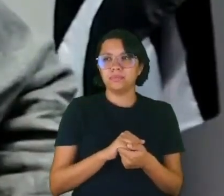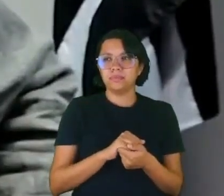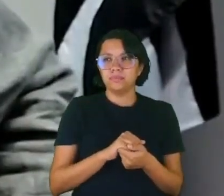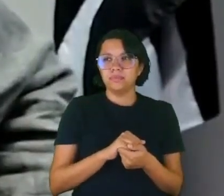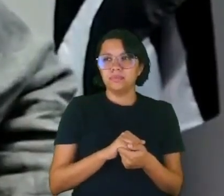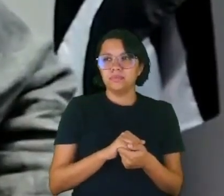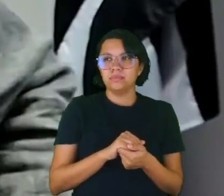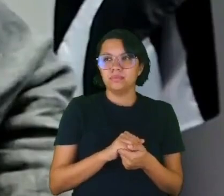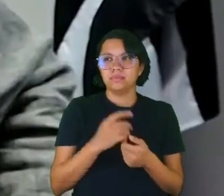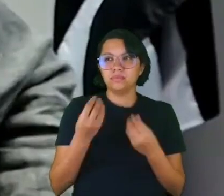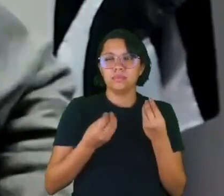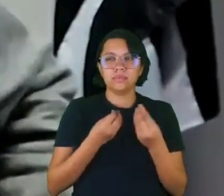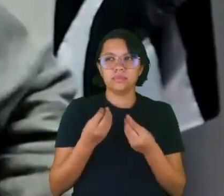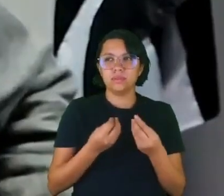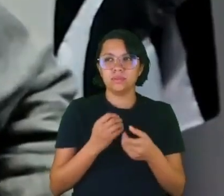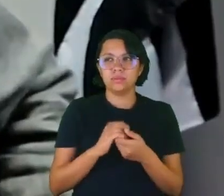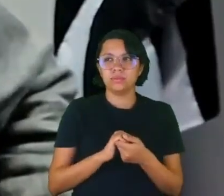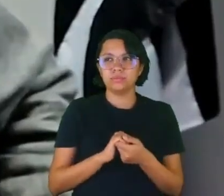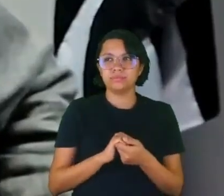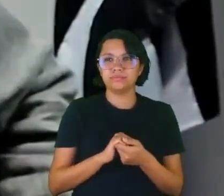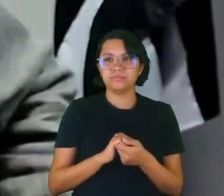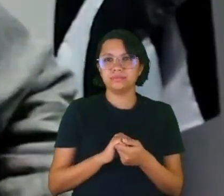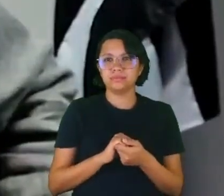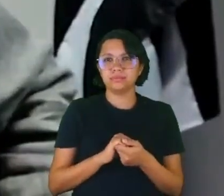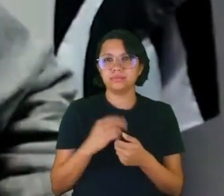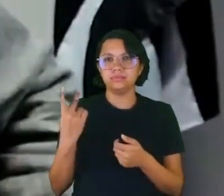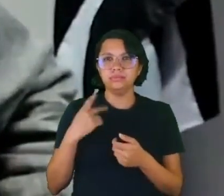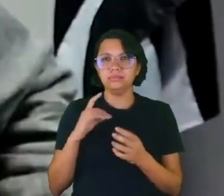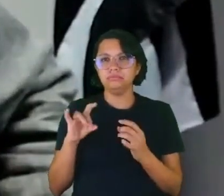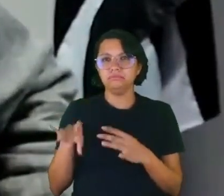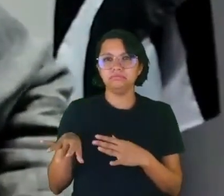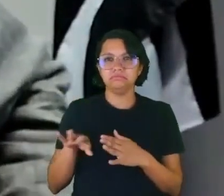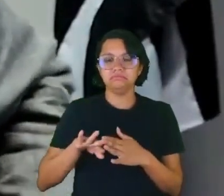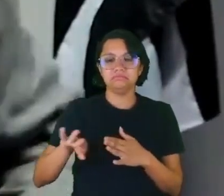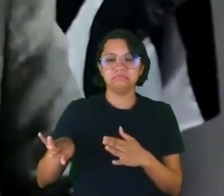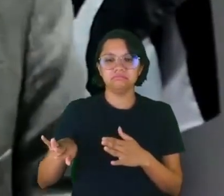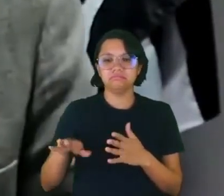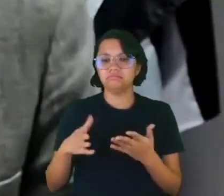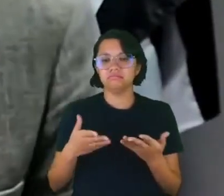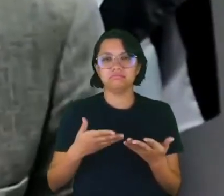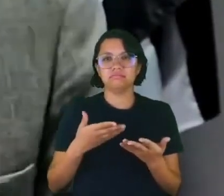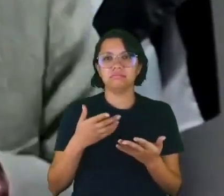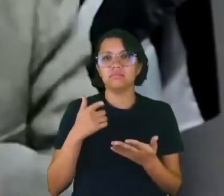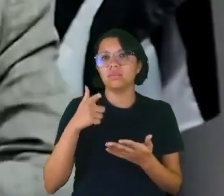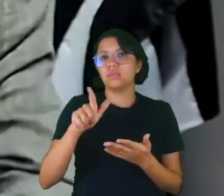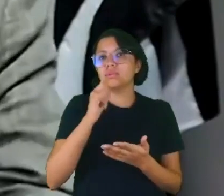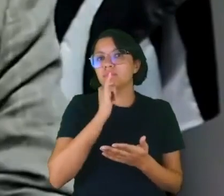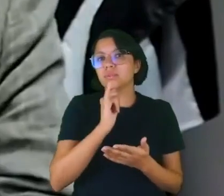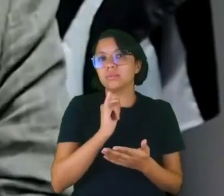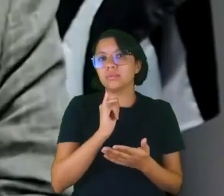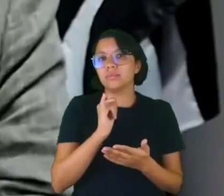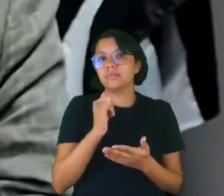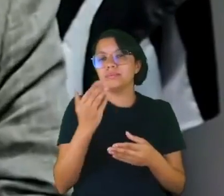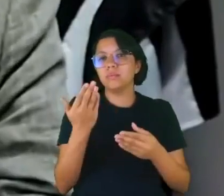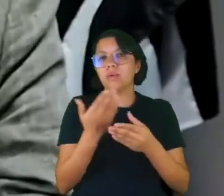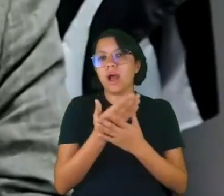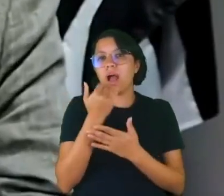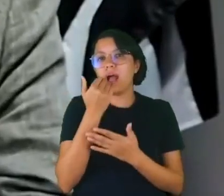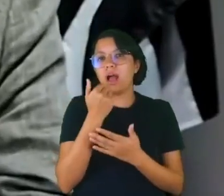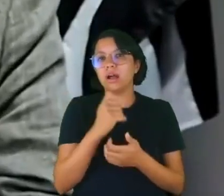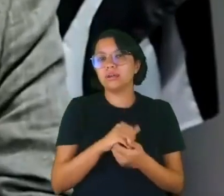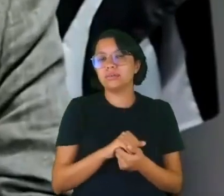que não dá para a gente deixar de lado. Principalmente um outro exemplo. Um caso de